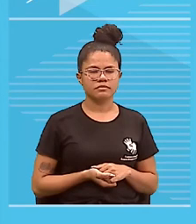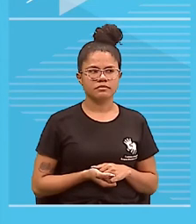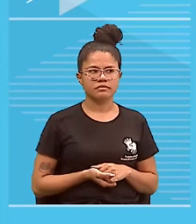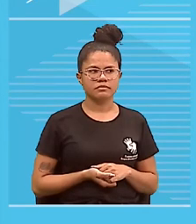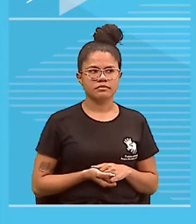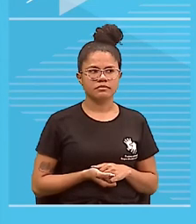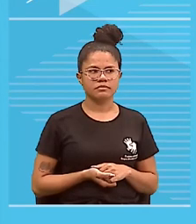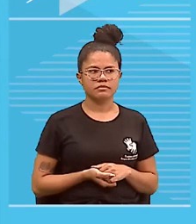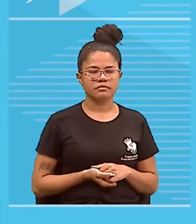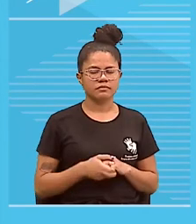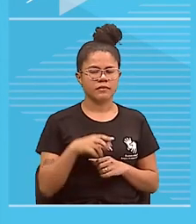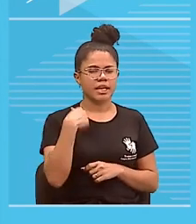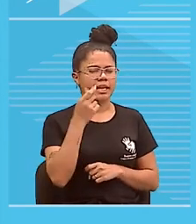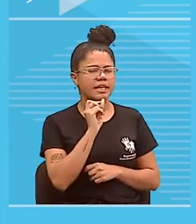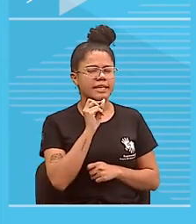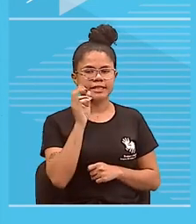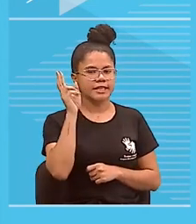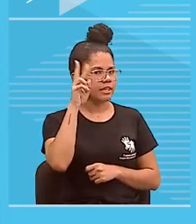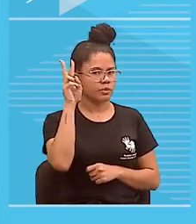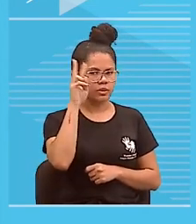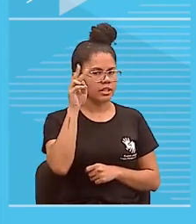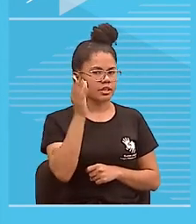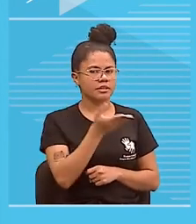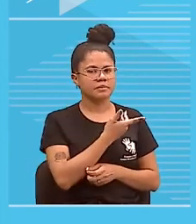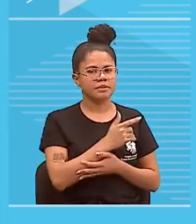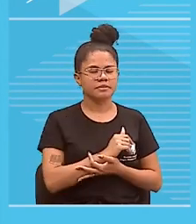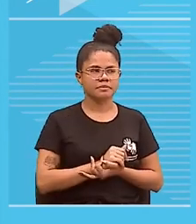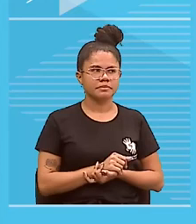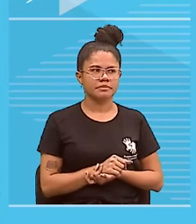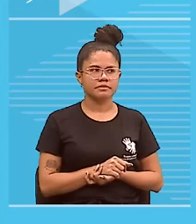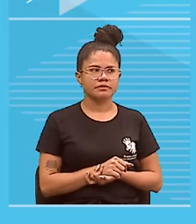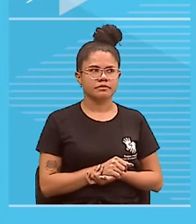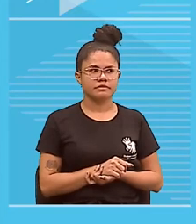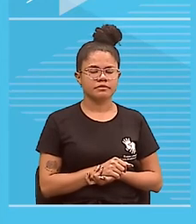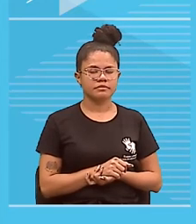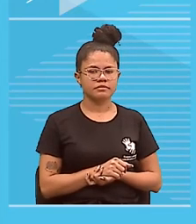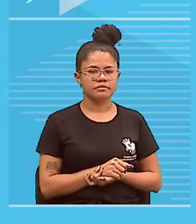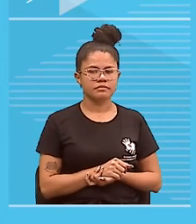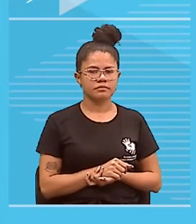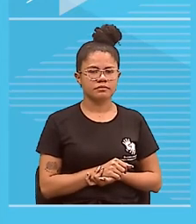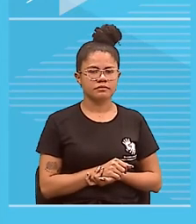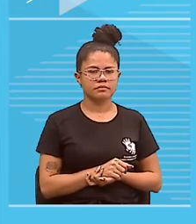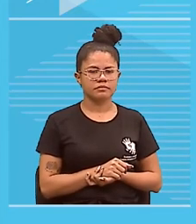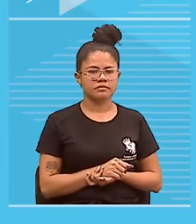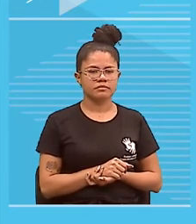para quem não lembra Esse é um ácido inorgânico